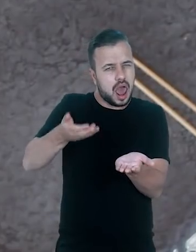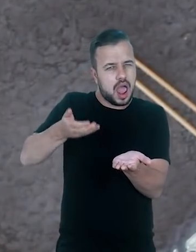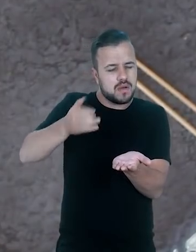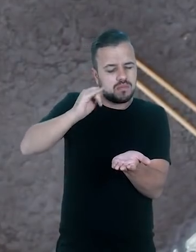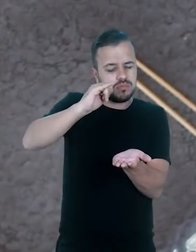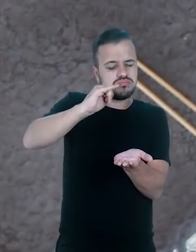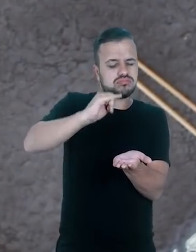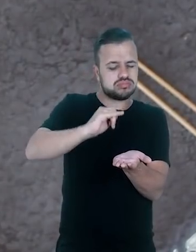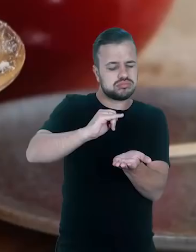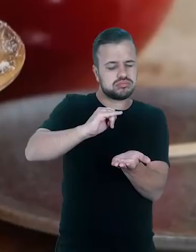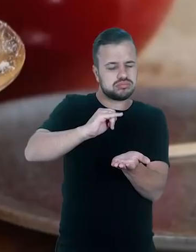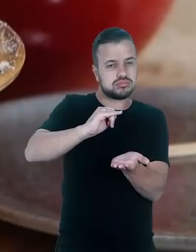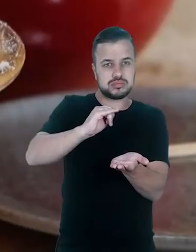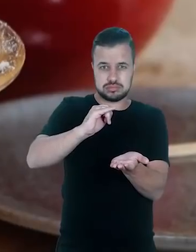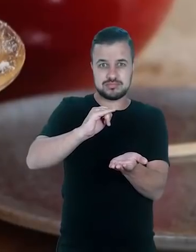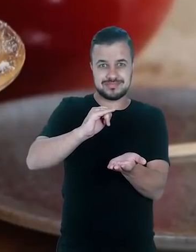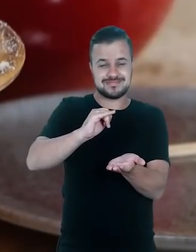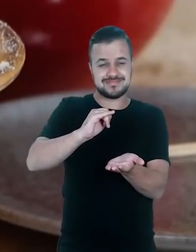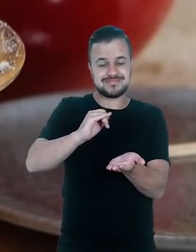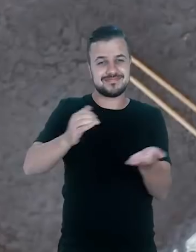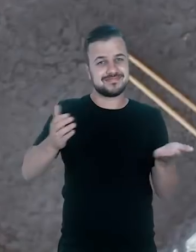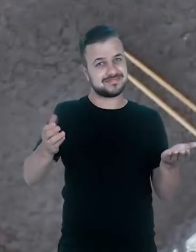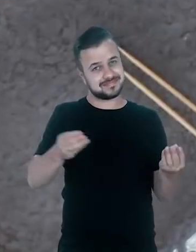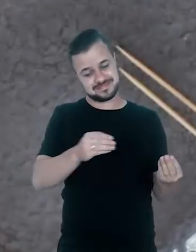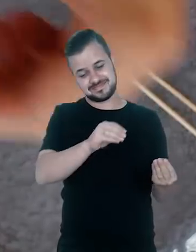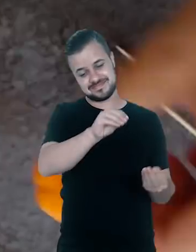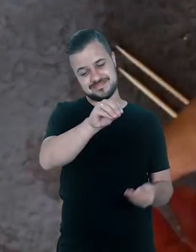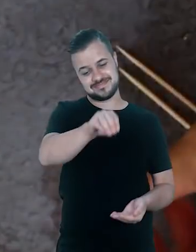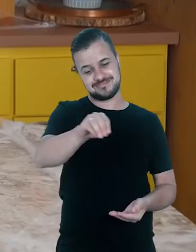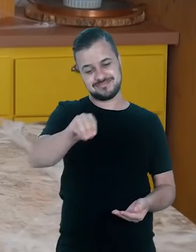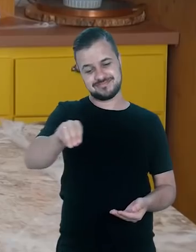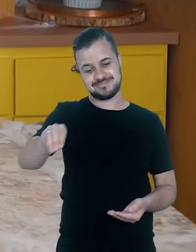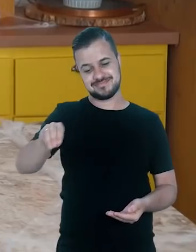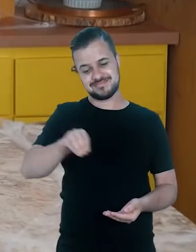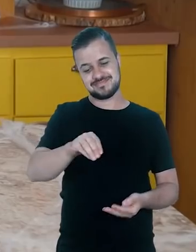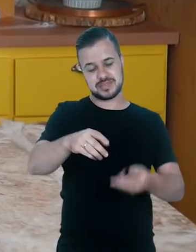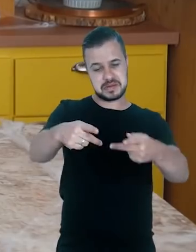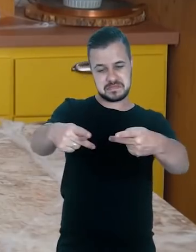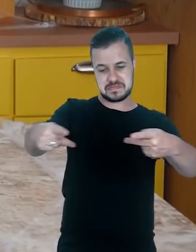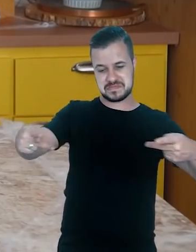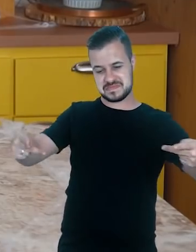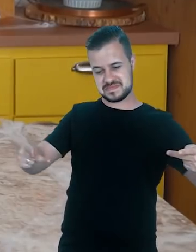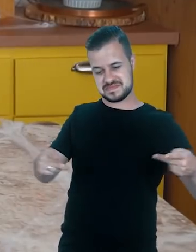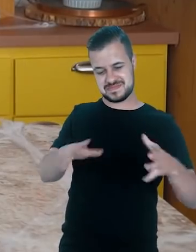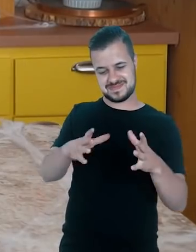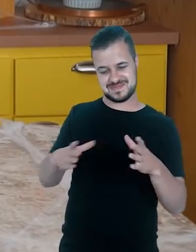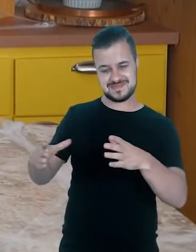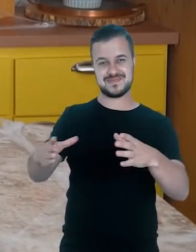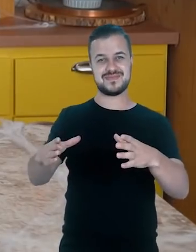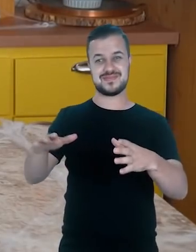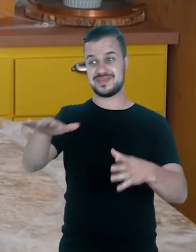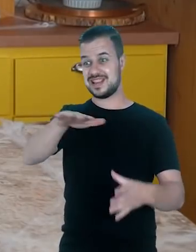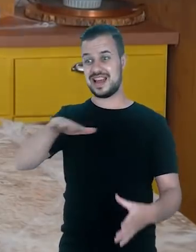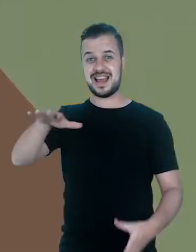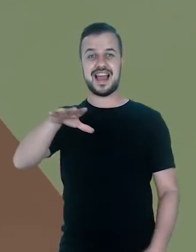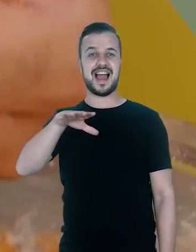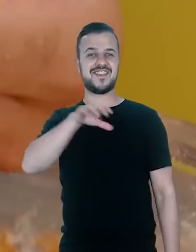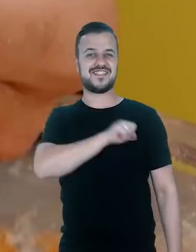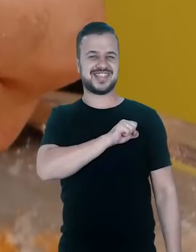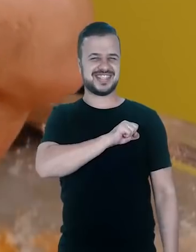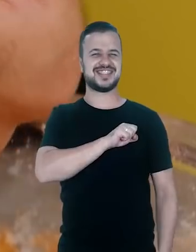Aperta um pouco menos aqui na pontinha, no meinho, ó. Aqui agora é só você ir colocando assim num pratinho que todo mundo vai